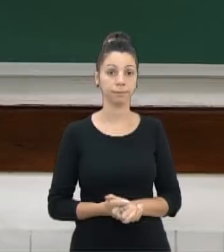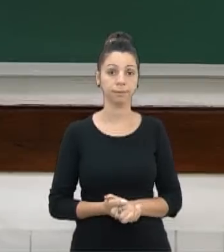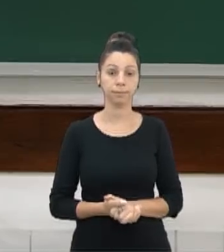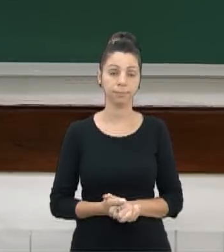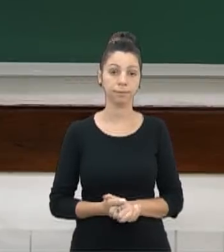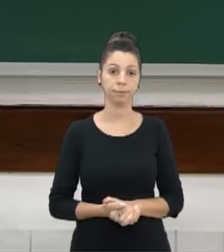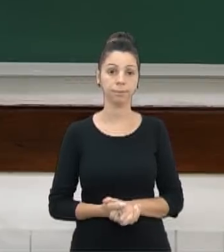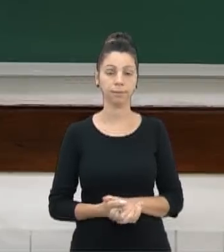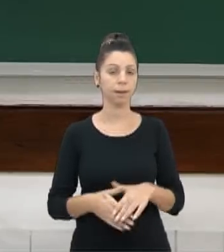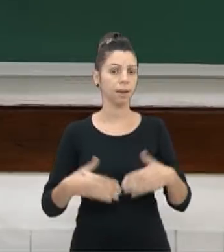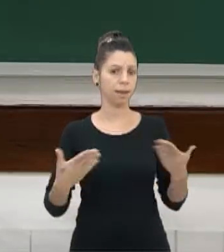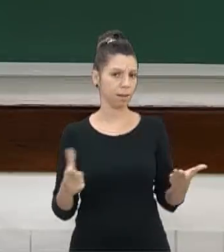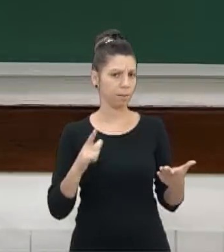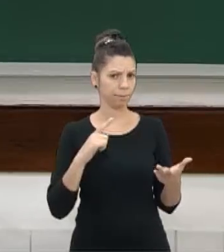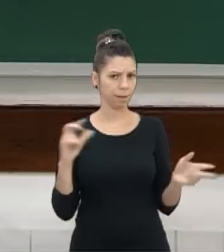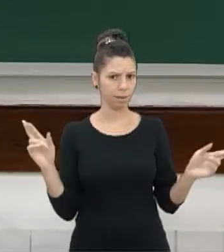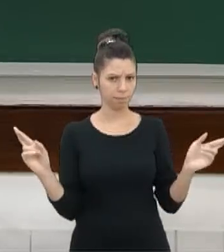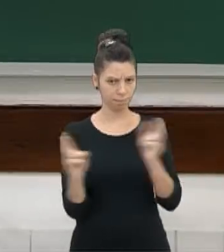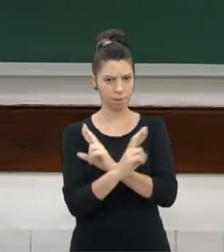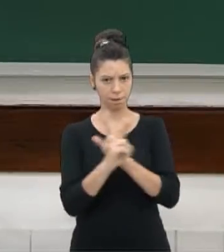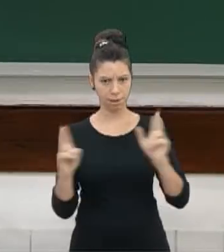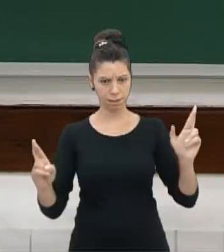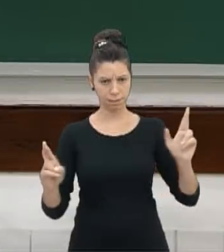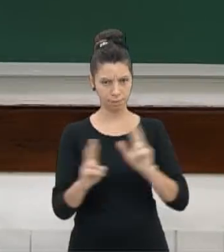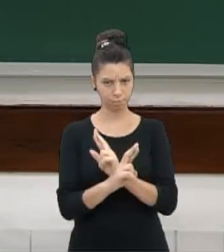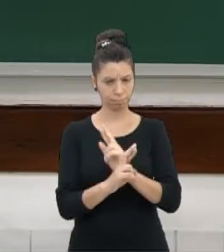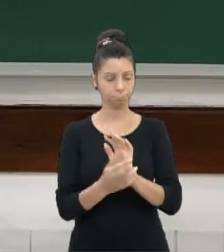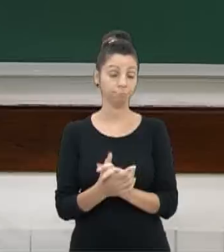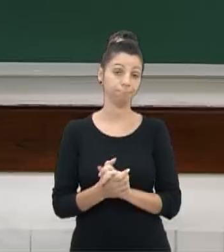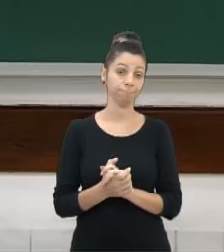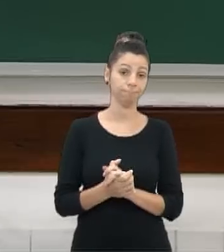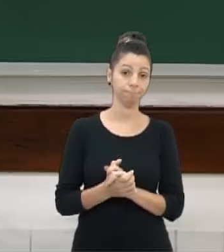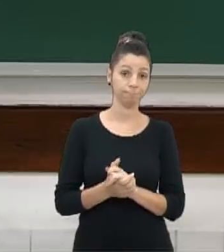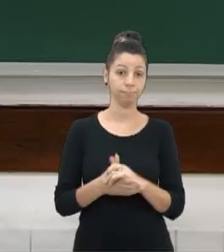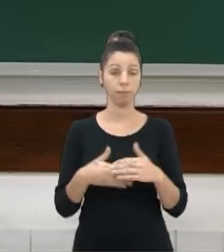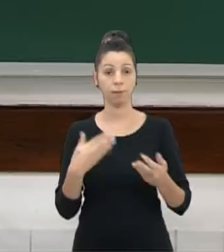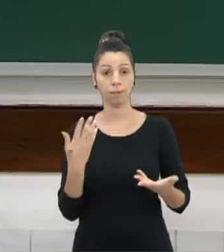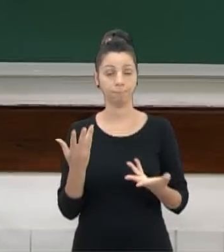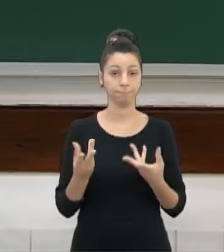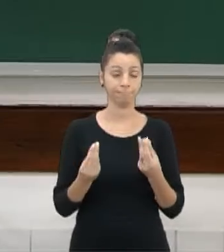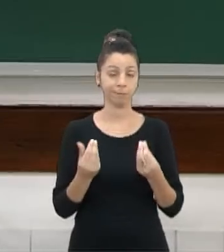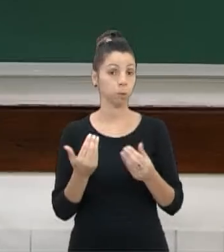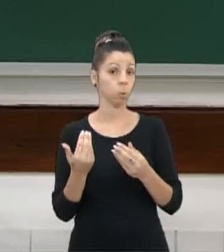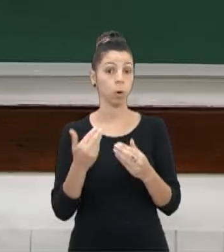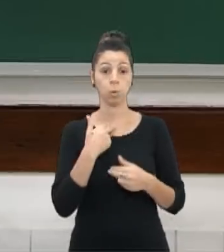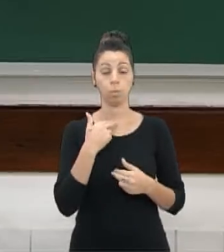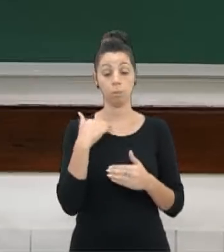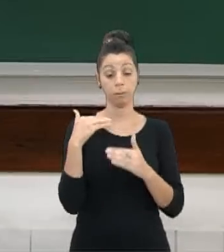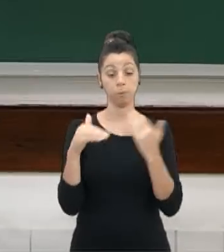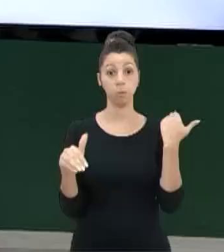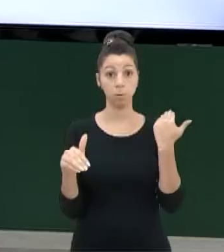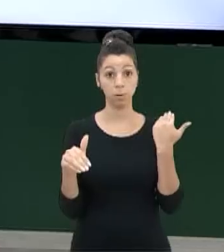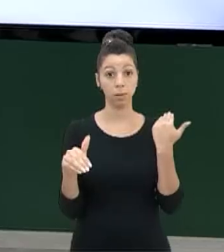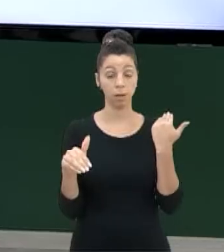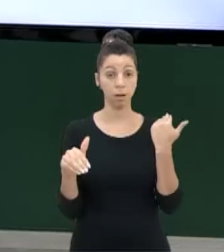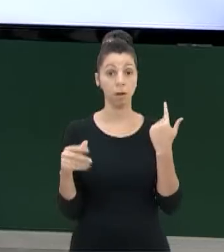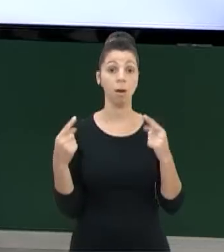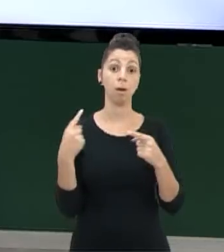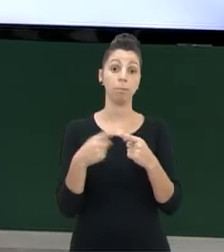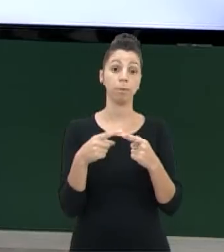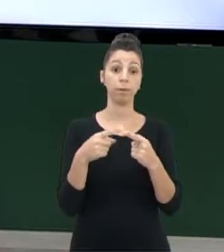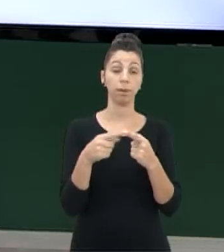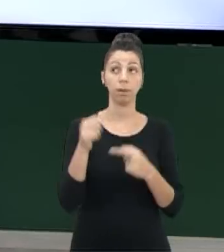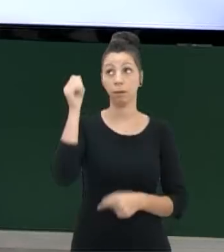então, você acha que tem relação? Né? Eu acho que a gente não dá para a gente discordar, né, gente? Essas duas ideias